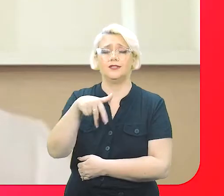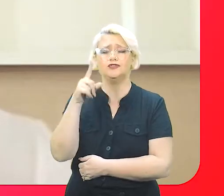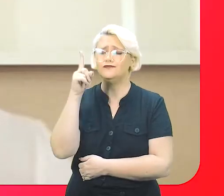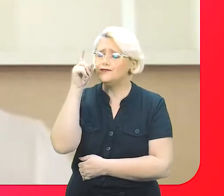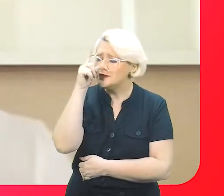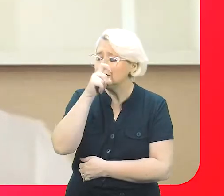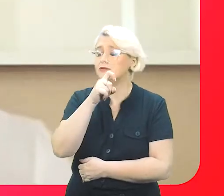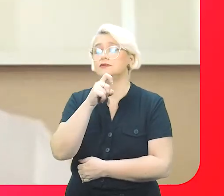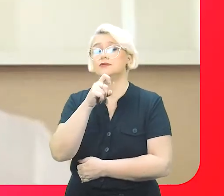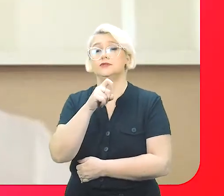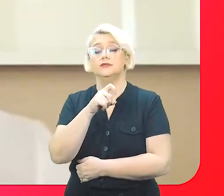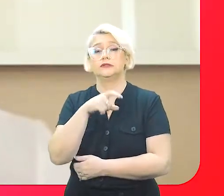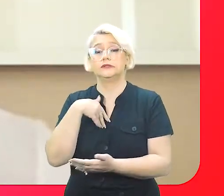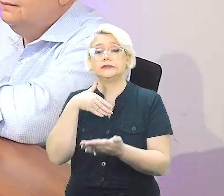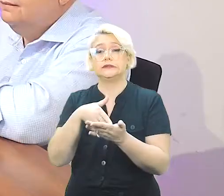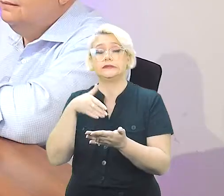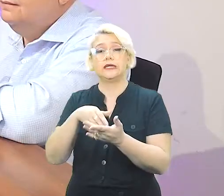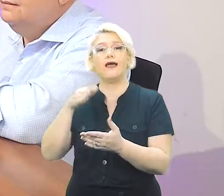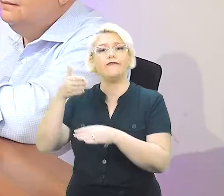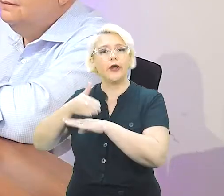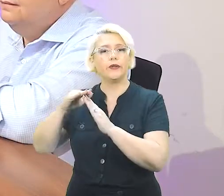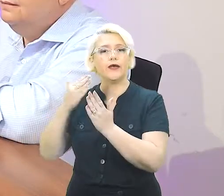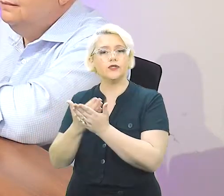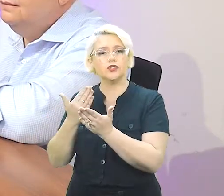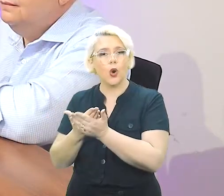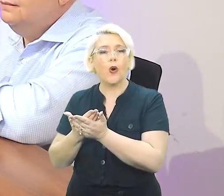que estava numa escola